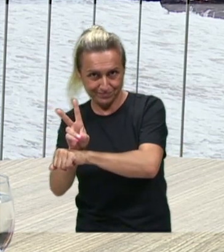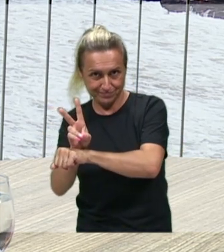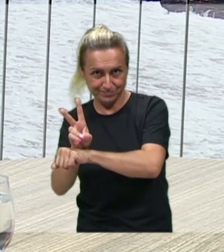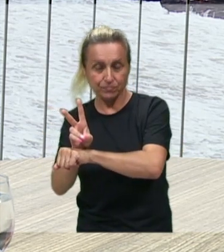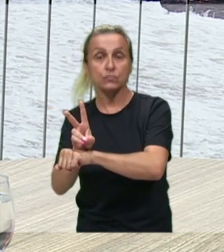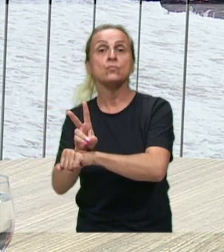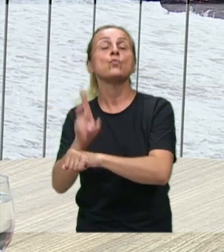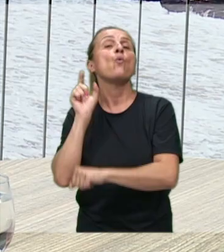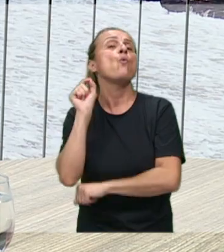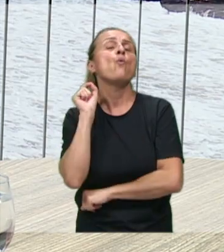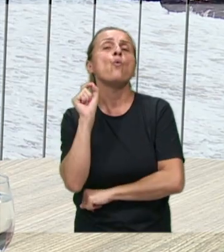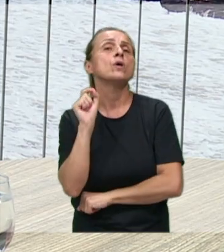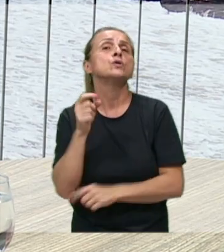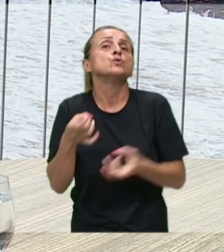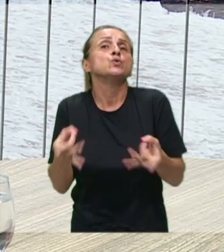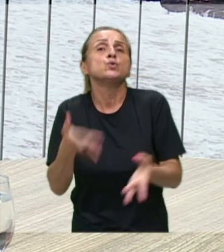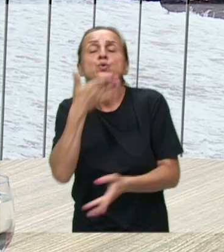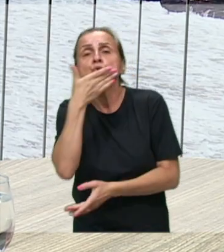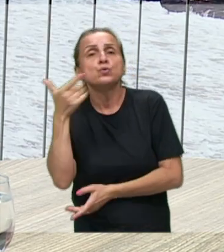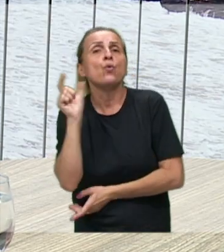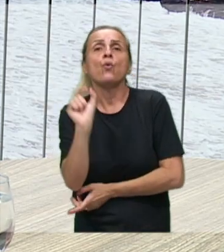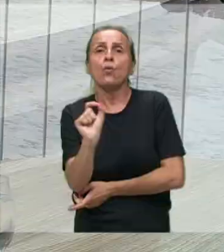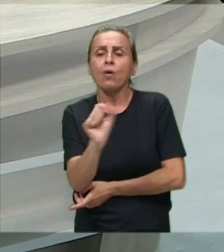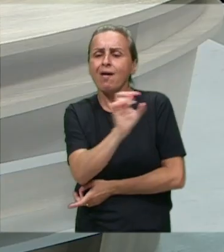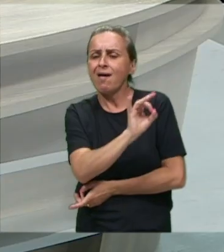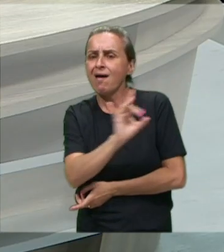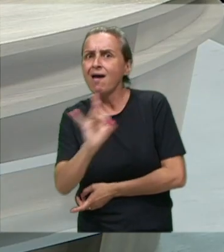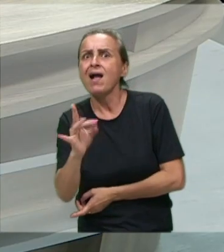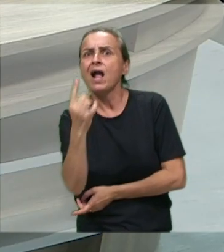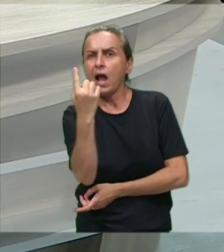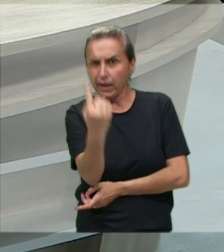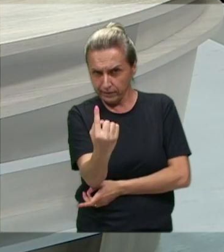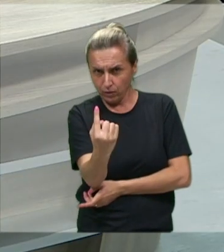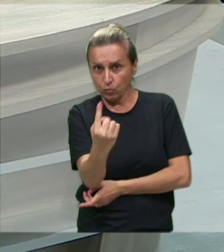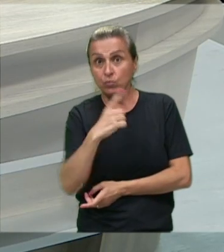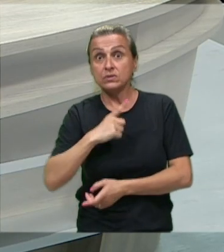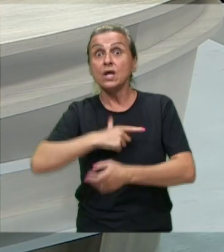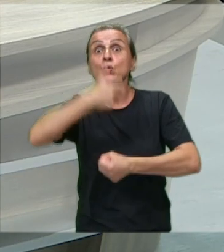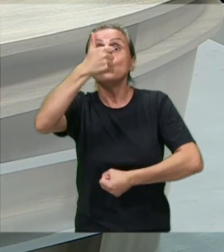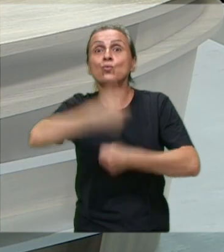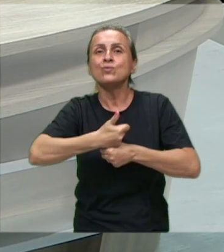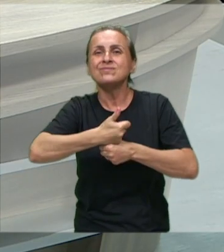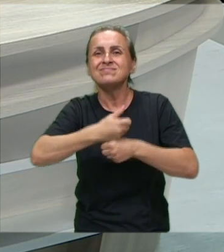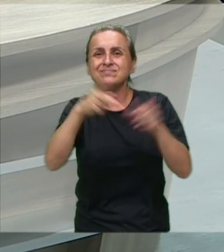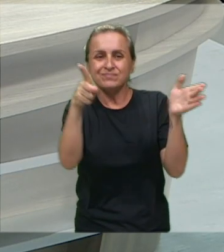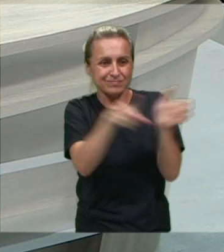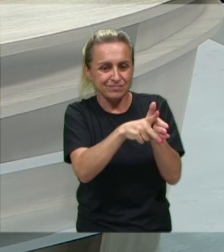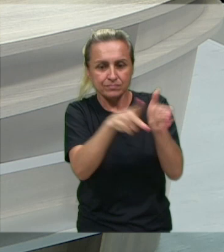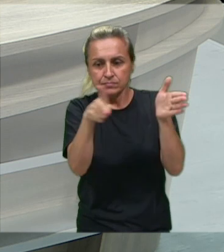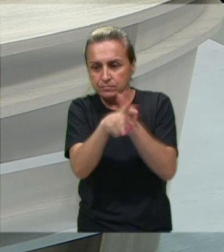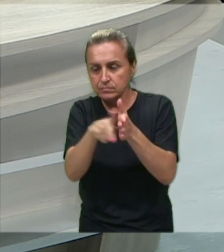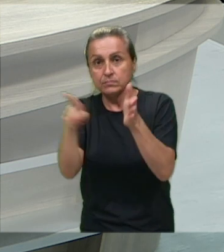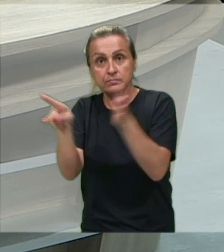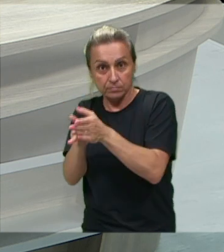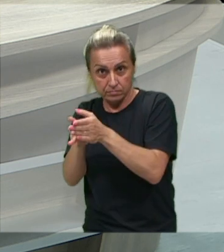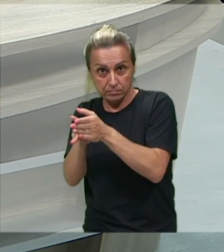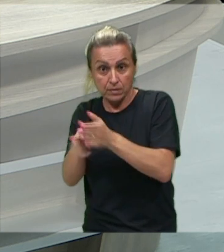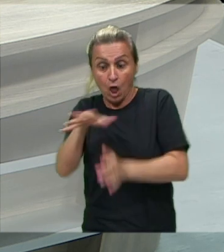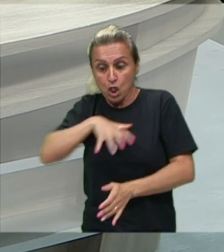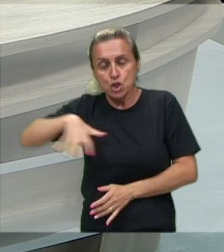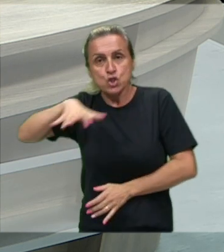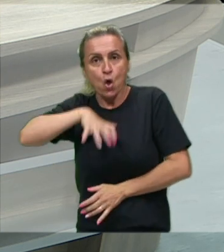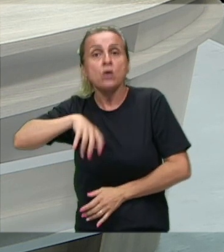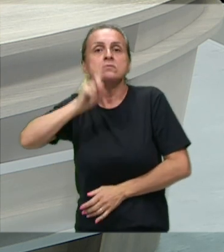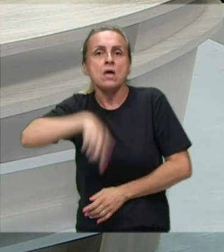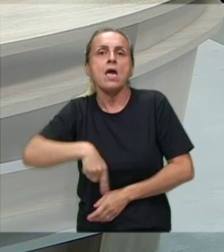ficou de melhor é que cada um tem um diretor de pasta, ou seja, a nossa cadeia é diretamente a pesca industrial. Eu não preciso falar